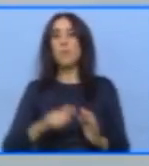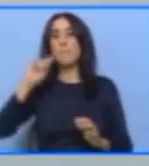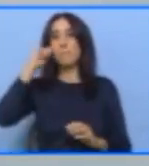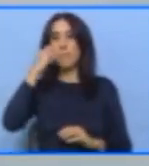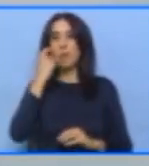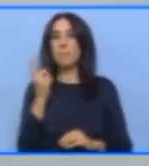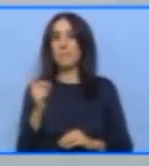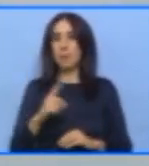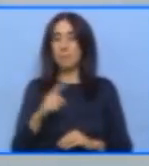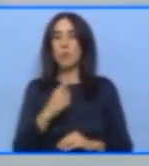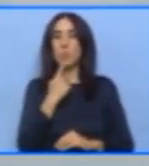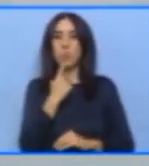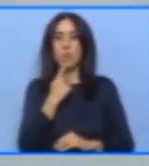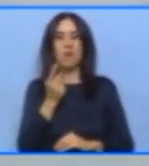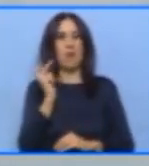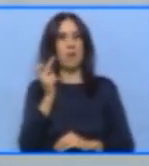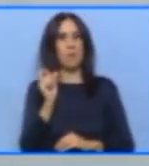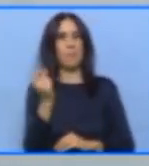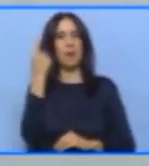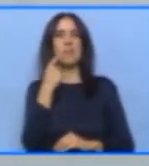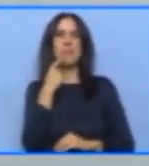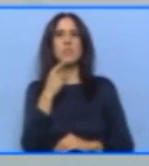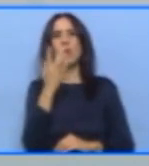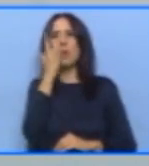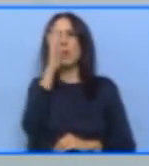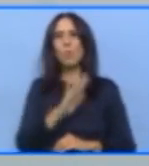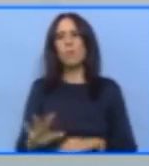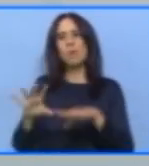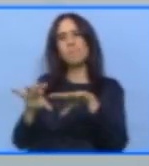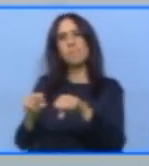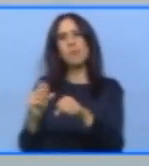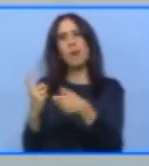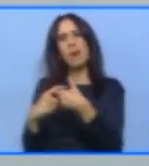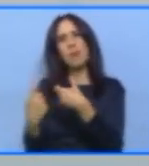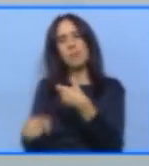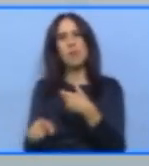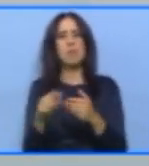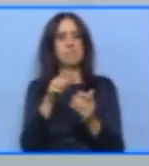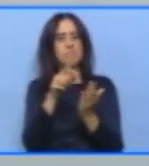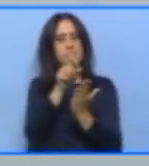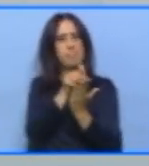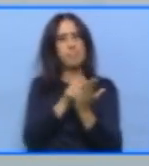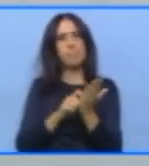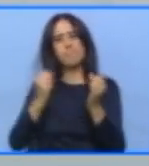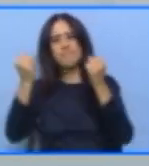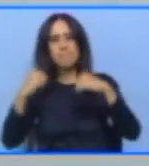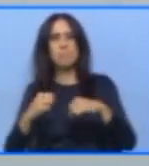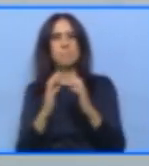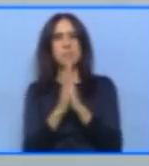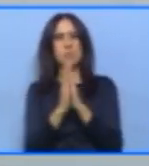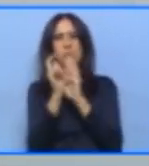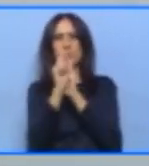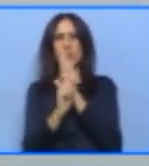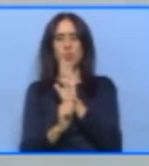seriamente nos primeiros anos como aliada do colonialismo, o problema do acordo missionário, o estatuto missionário, toda essa